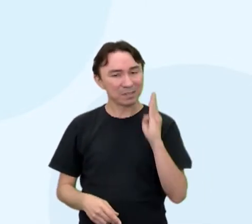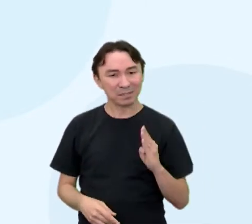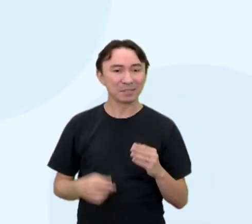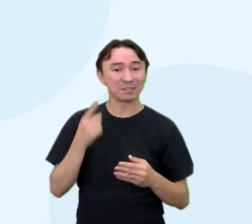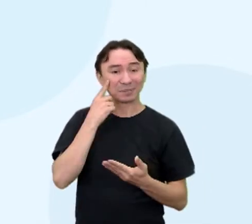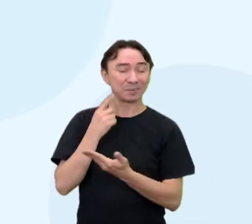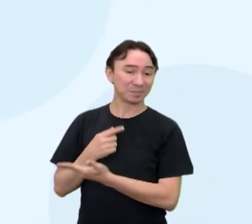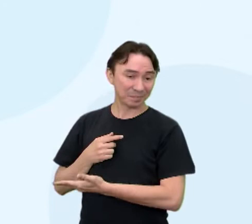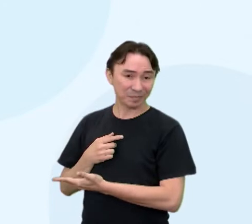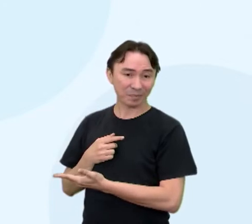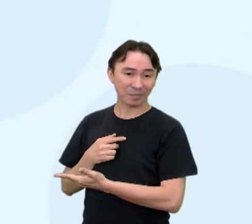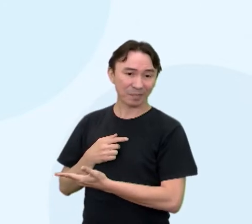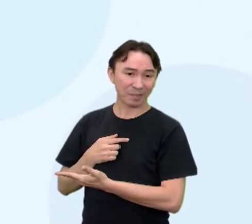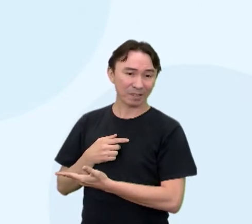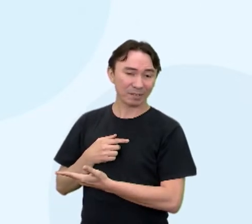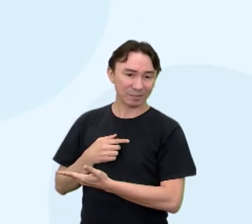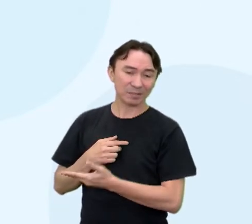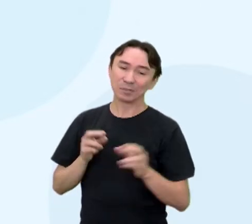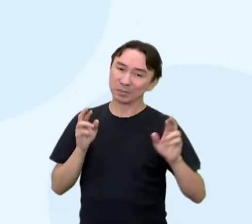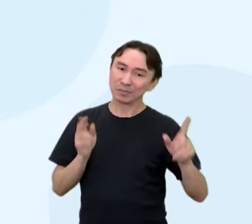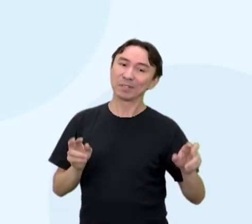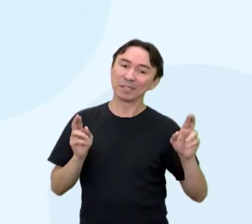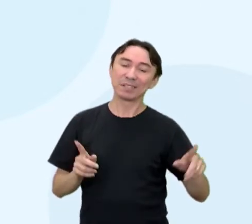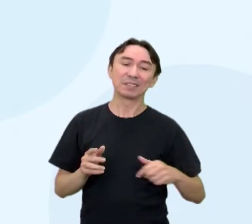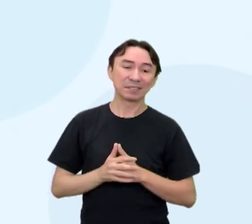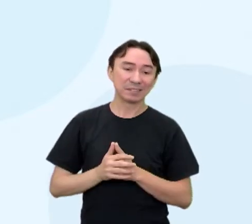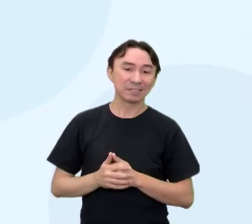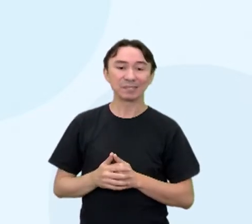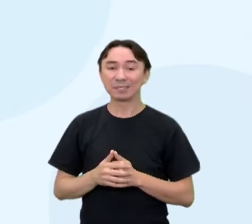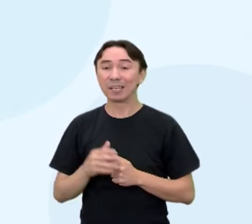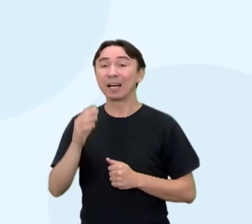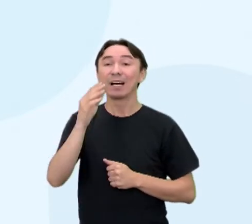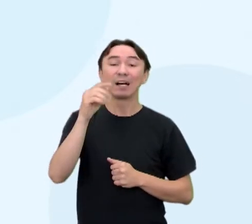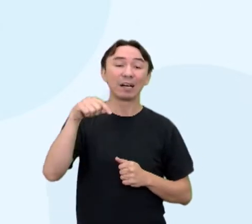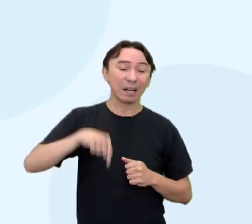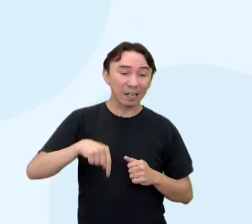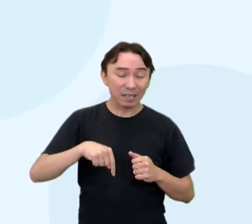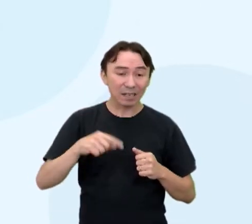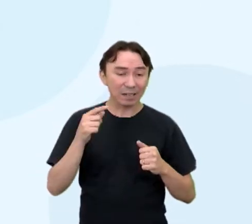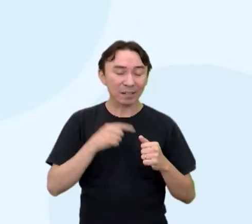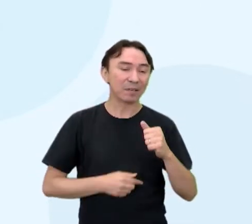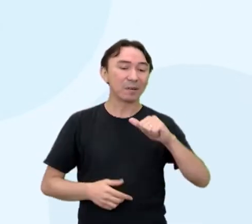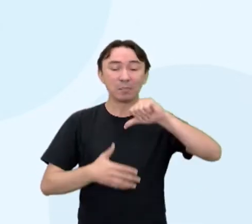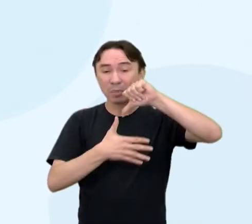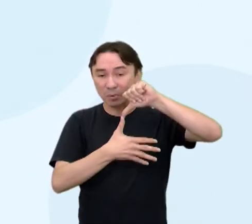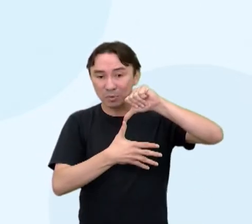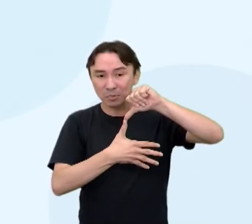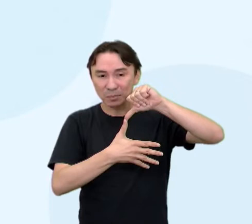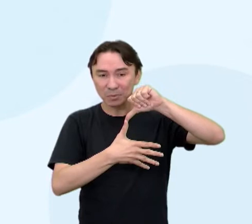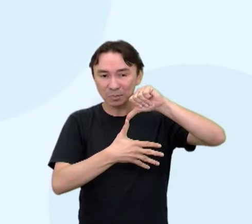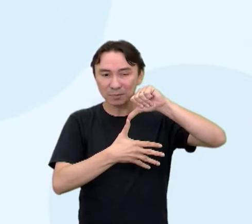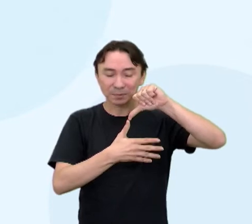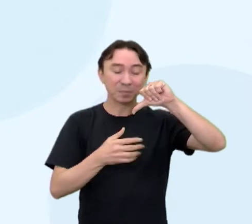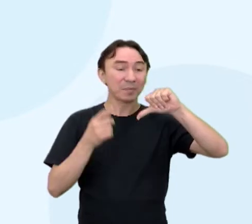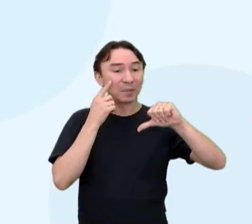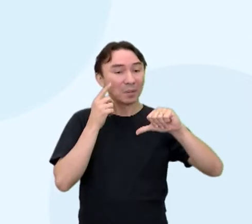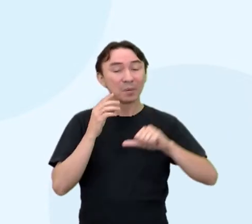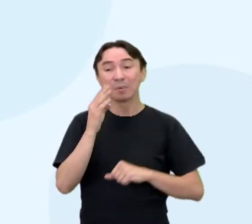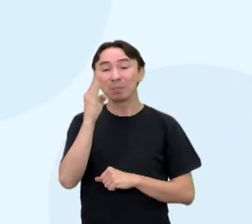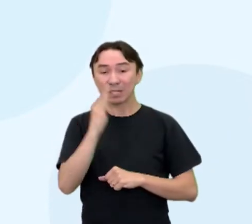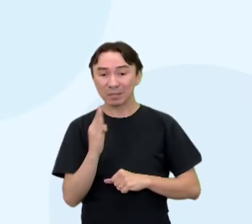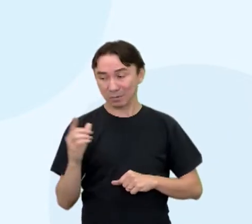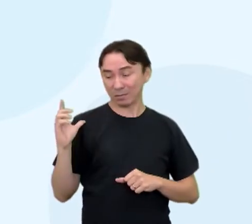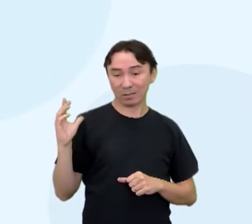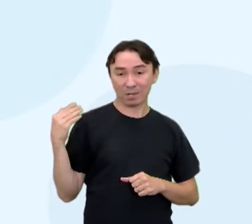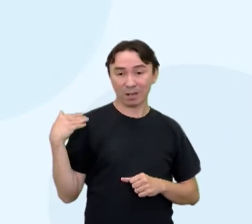placa sul-americana, né, e a América do Sul praticamente aí no centro dela, né? Como o Brasil está mais ao leste da América do